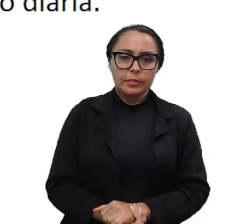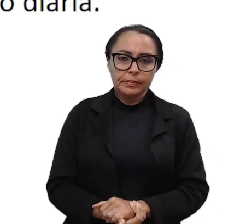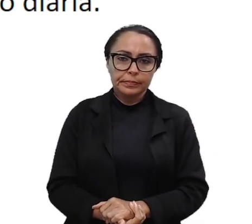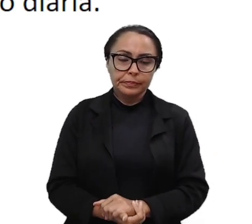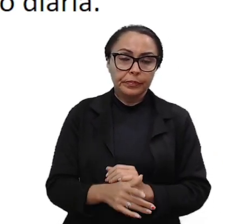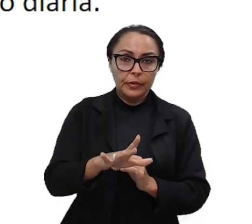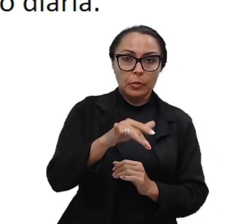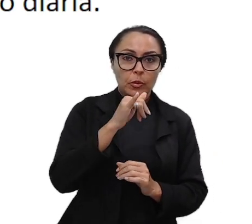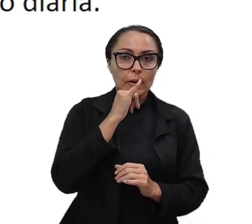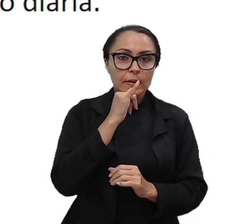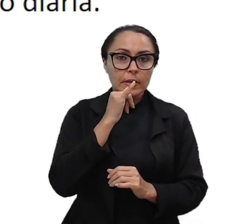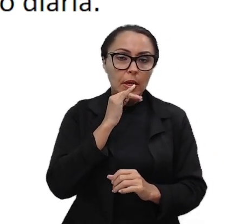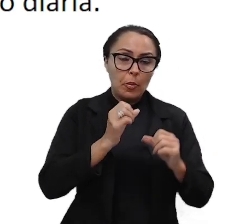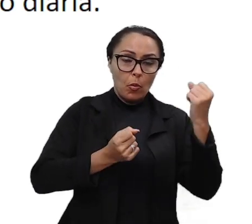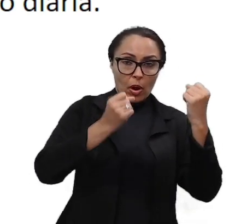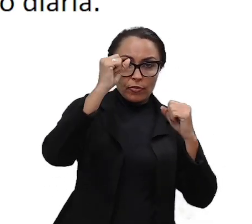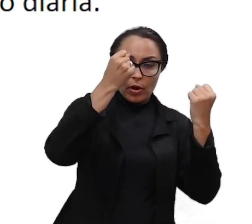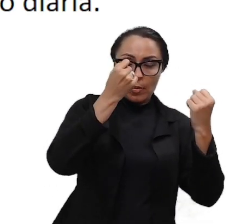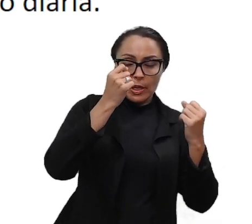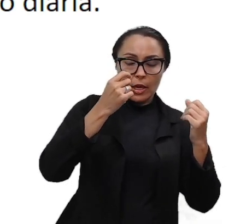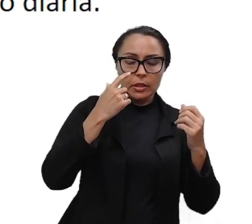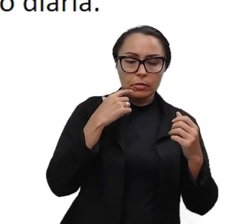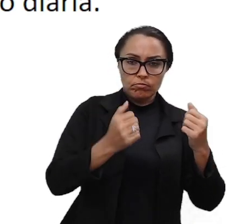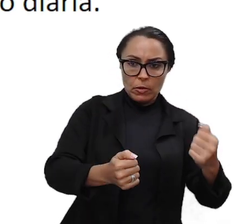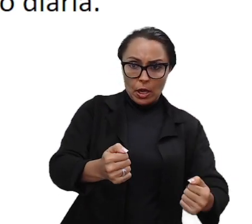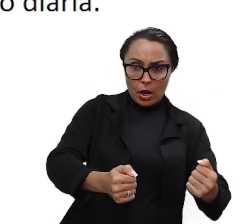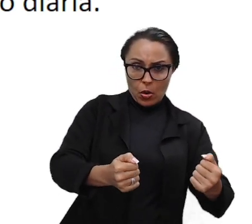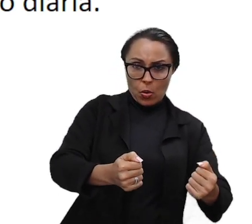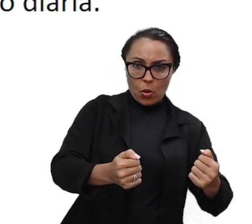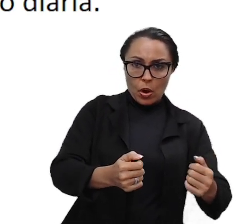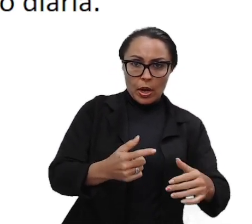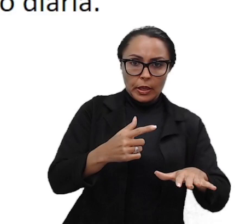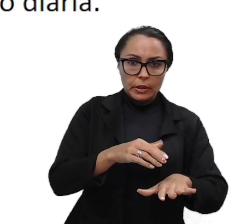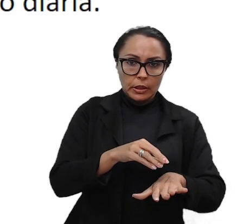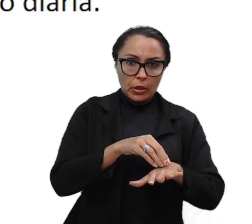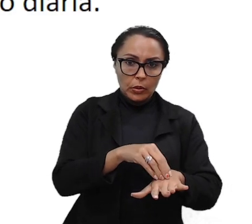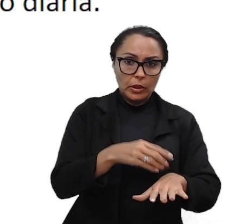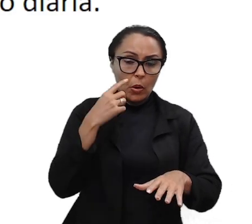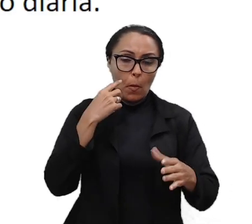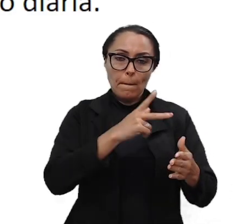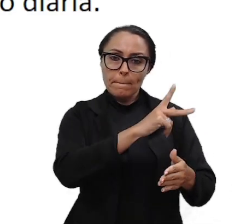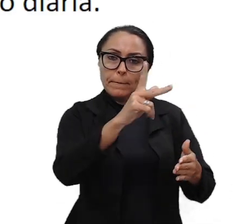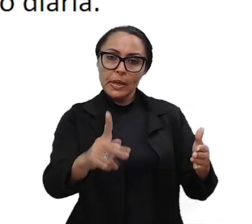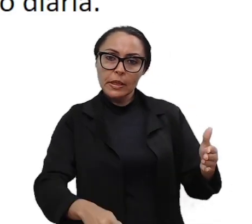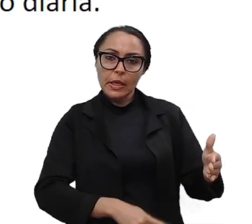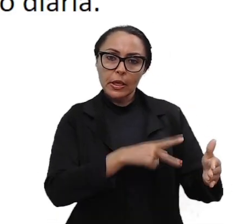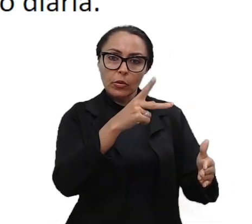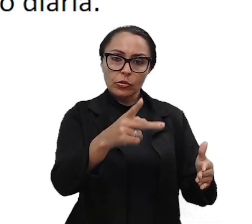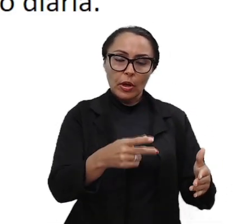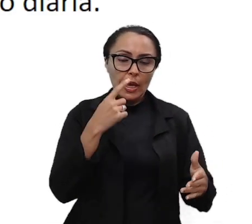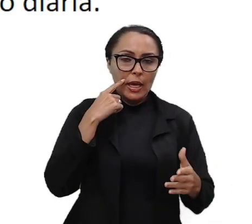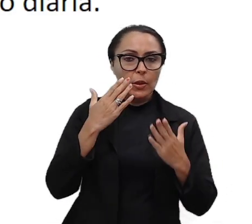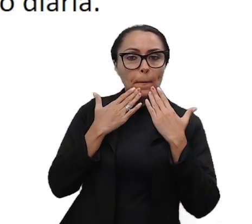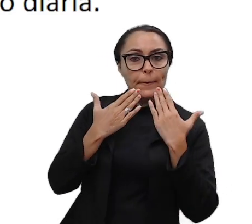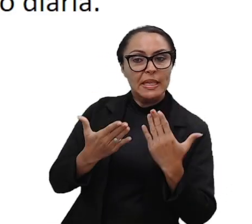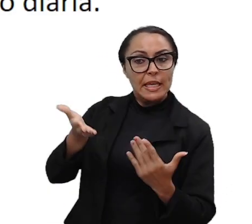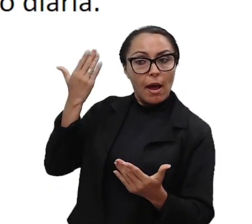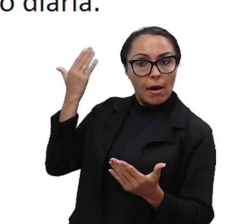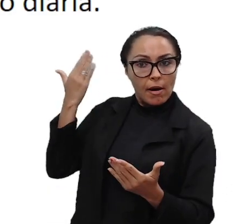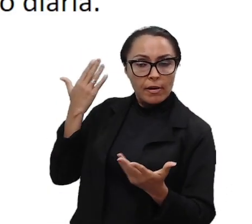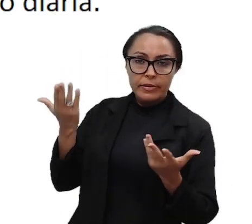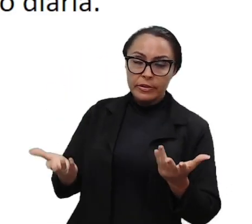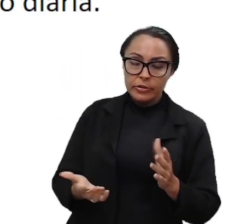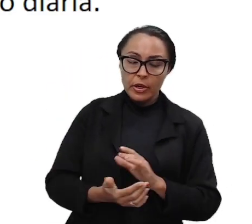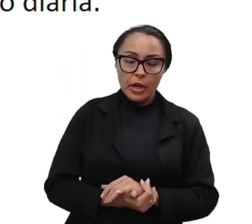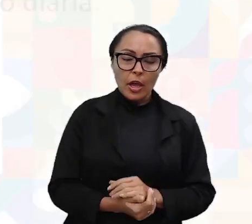Por exemplo, uma fábrica de automóveis é necessário encomendar pneus com antecedência suficiente para atender a produção diária. Eu